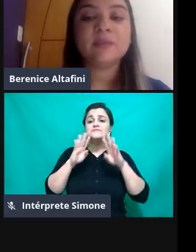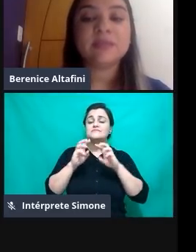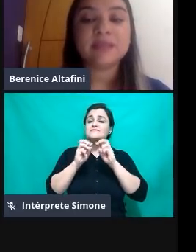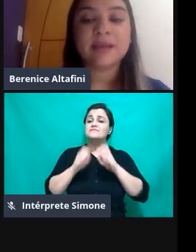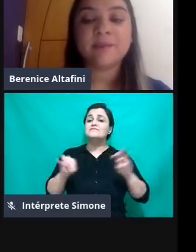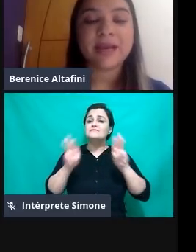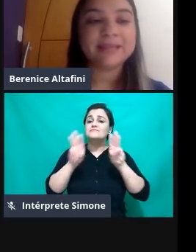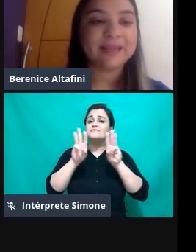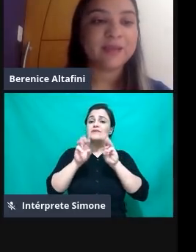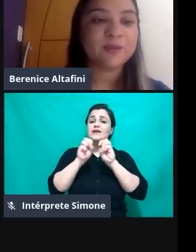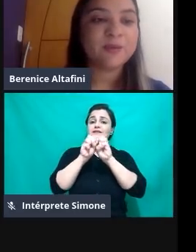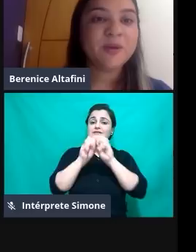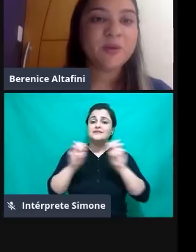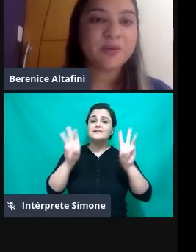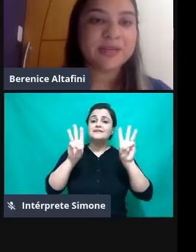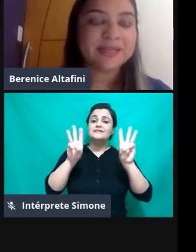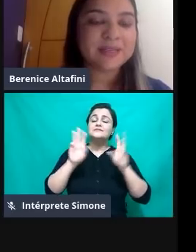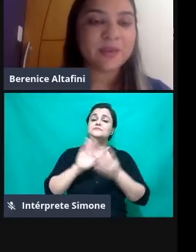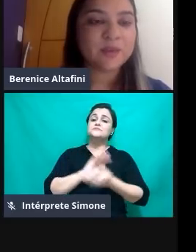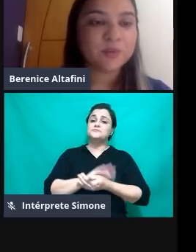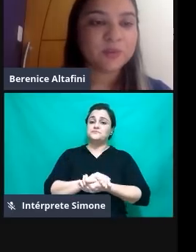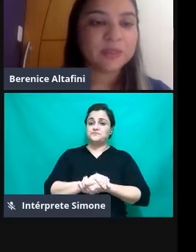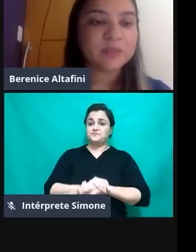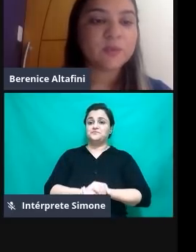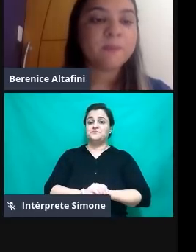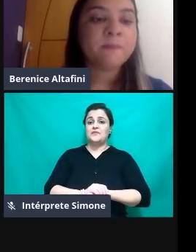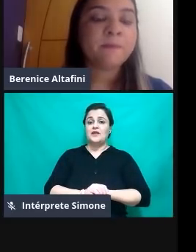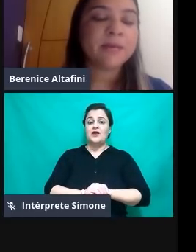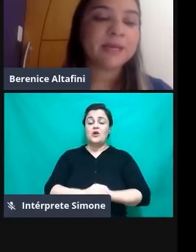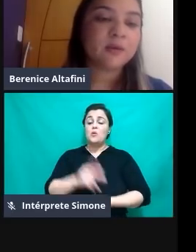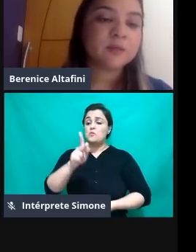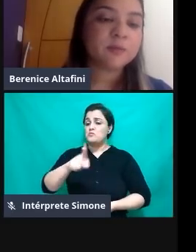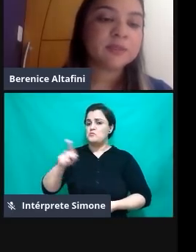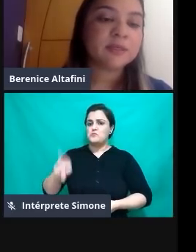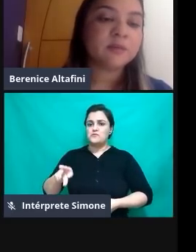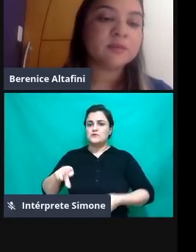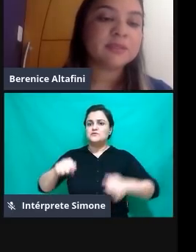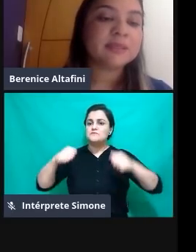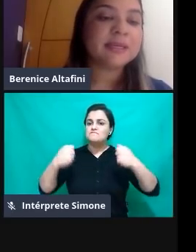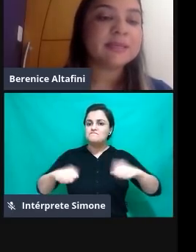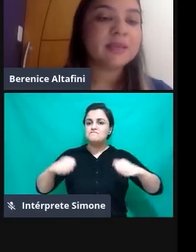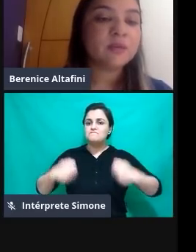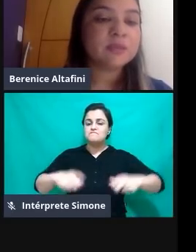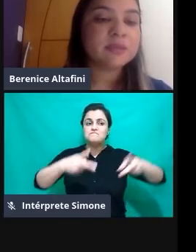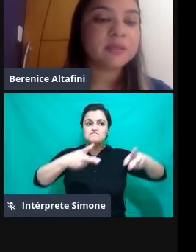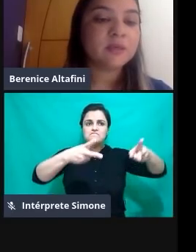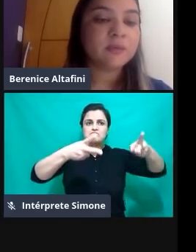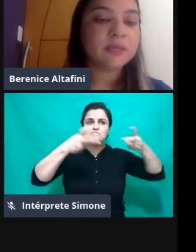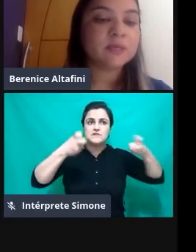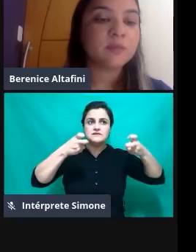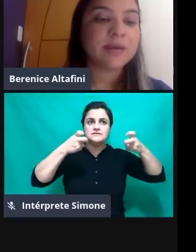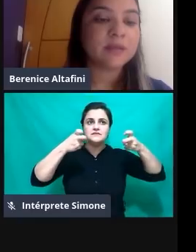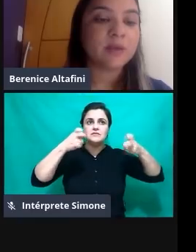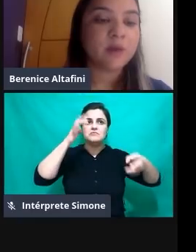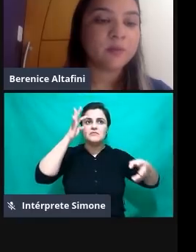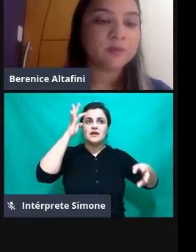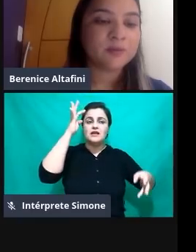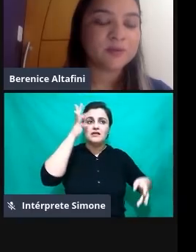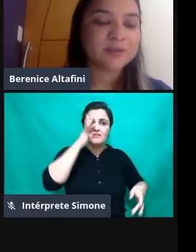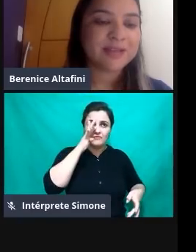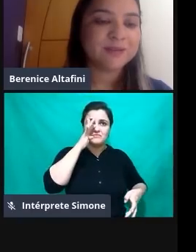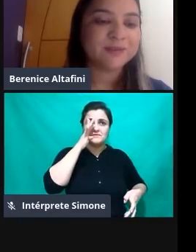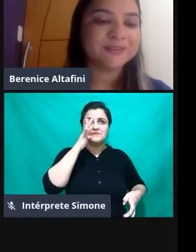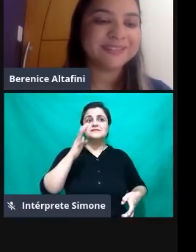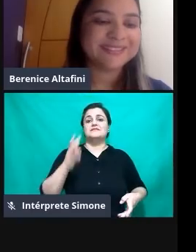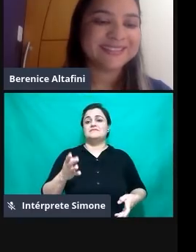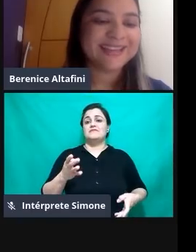nós temos que estar atento com relação a tudo isso, para que nós possamos trazer um ensino mesmo atual para os